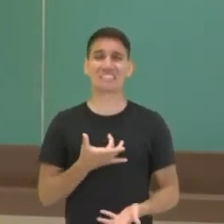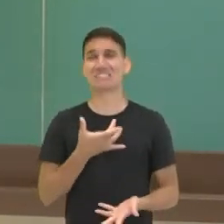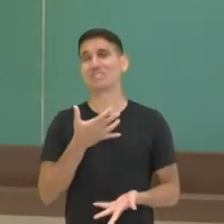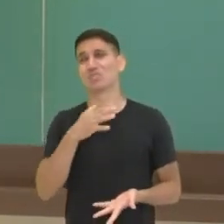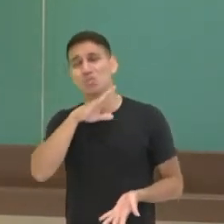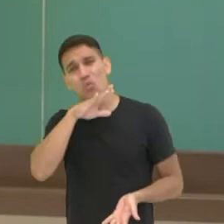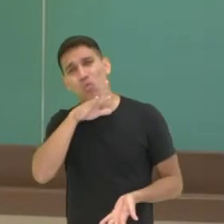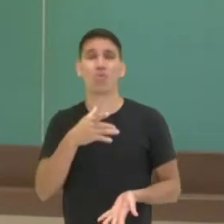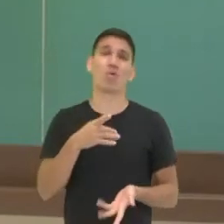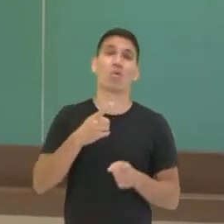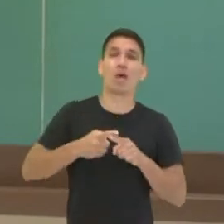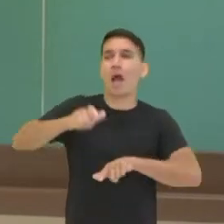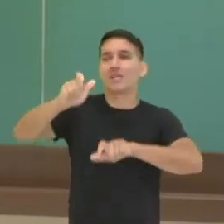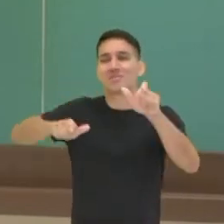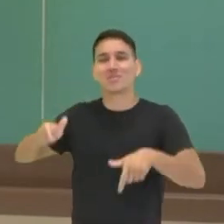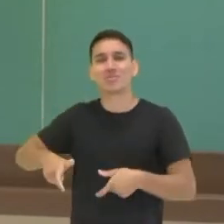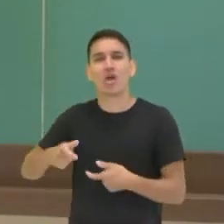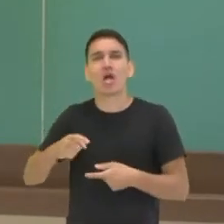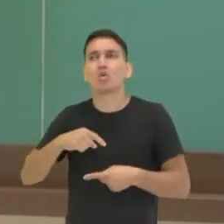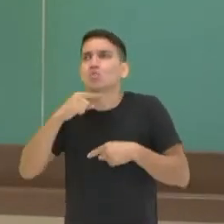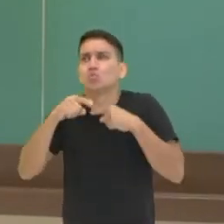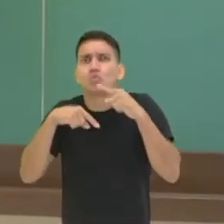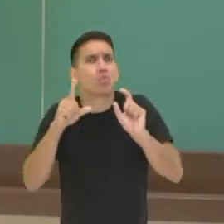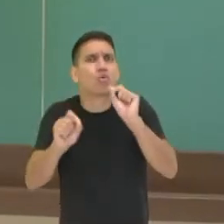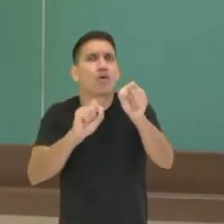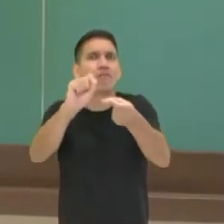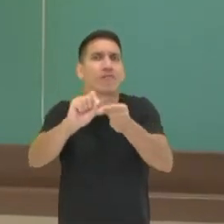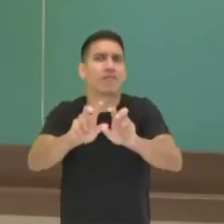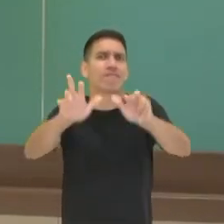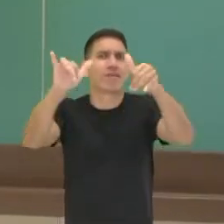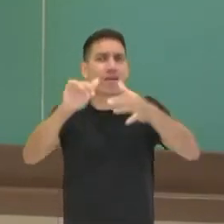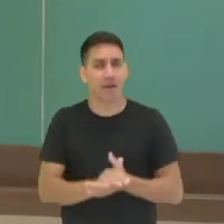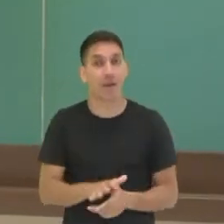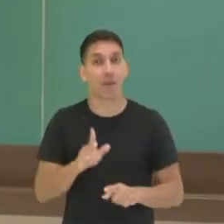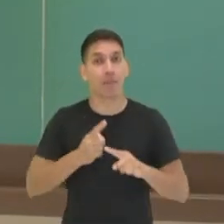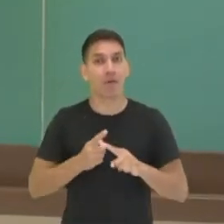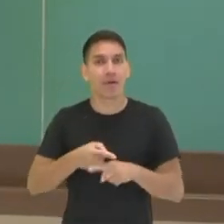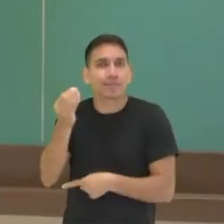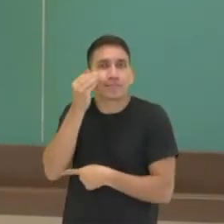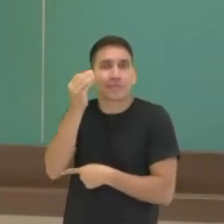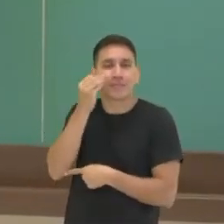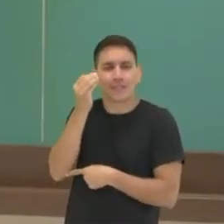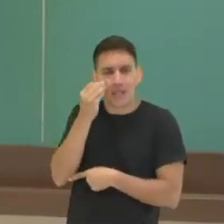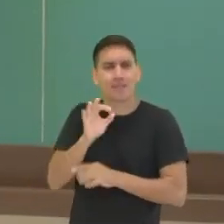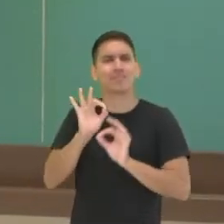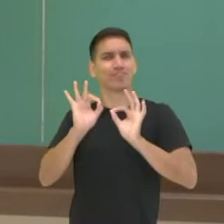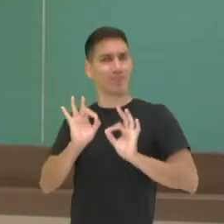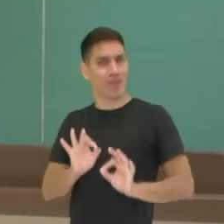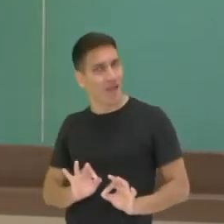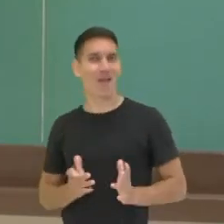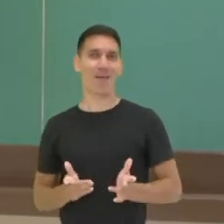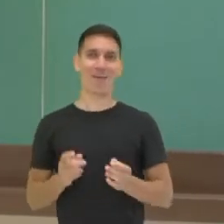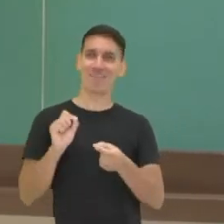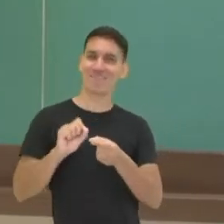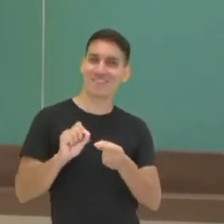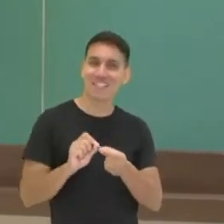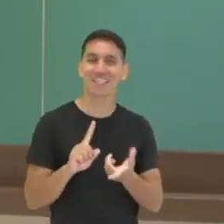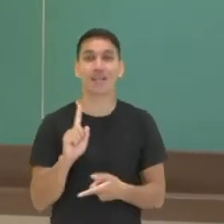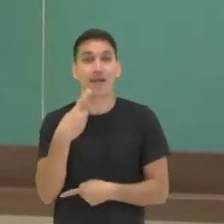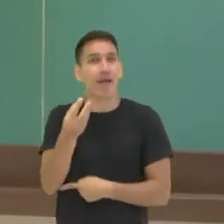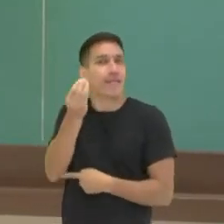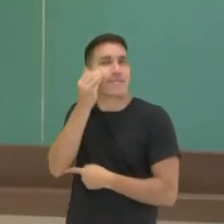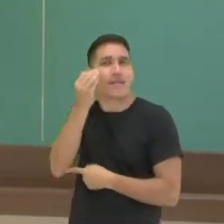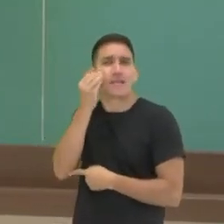pessoas ficam em dúvida do que fazer, né, porque na tentativa de agir com assertividade, né, a gente tenta às vezes